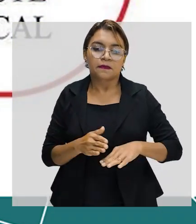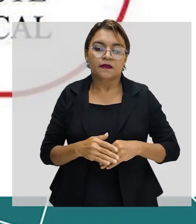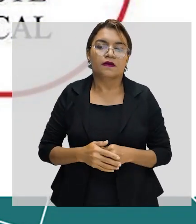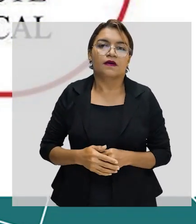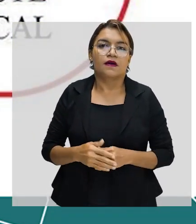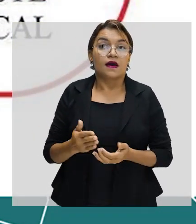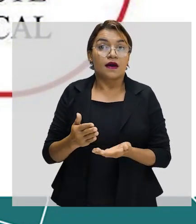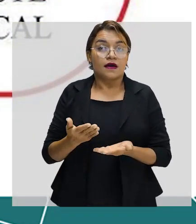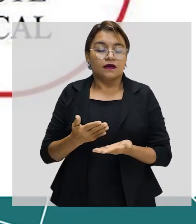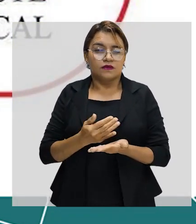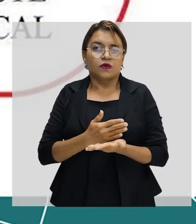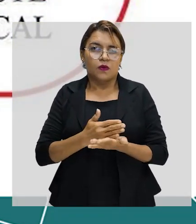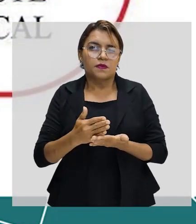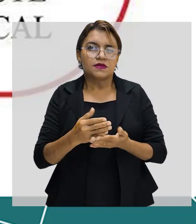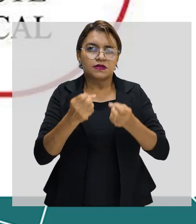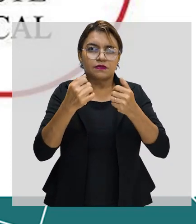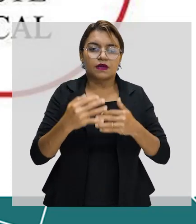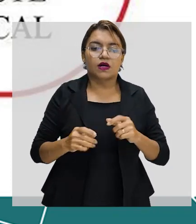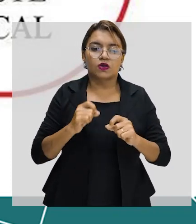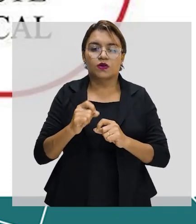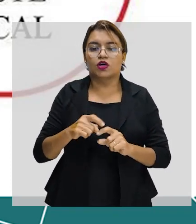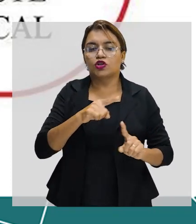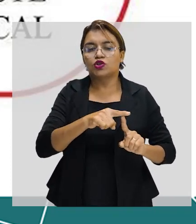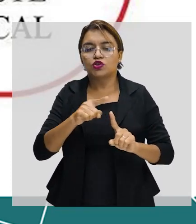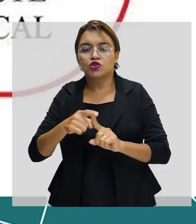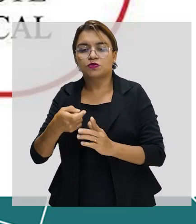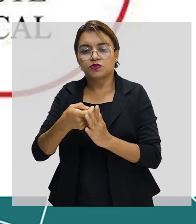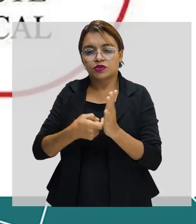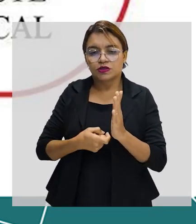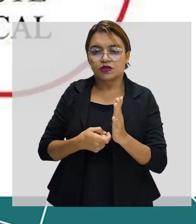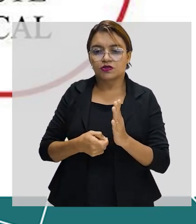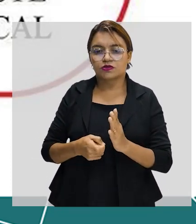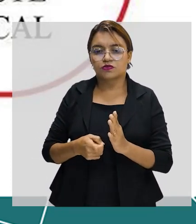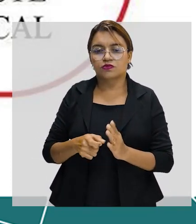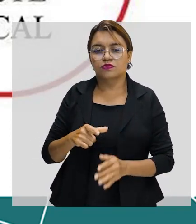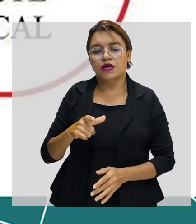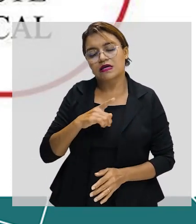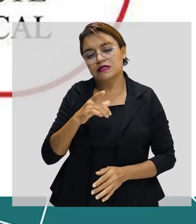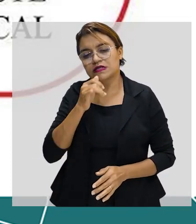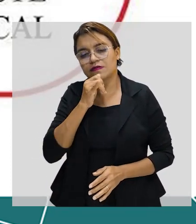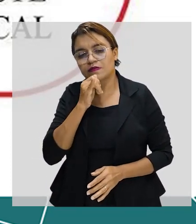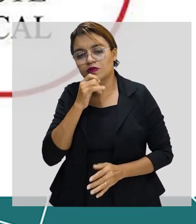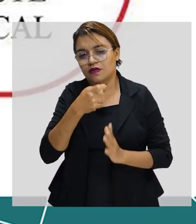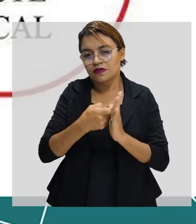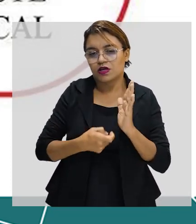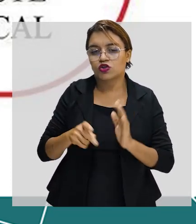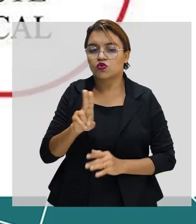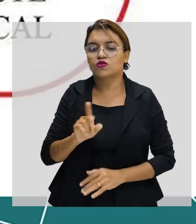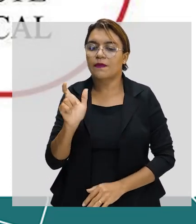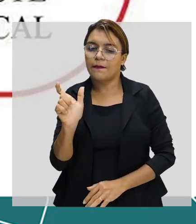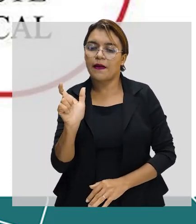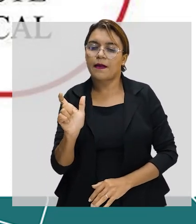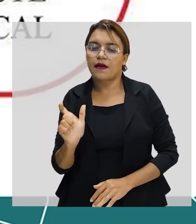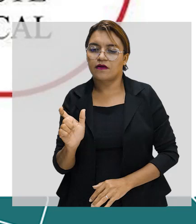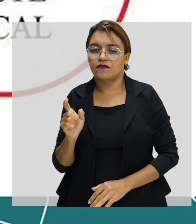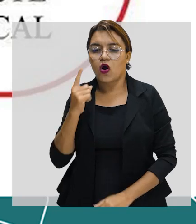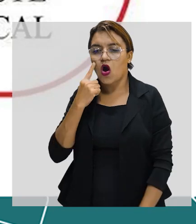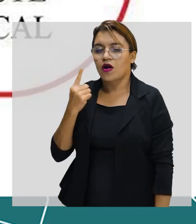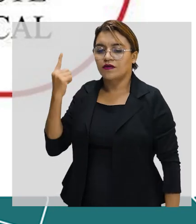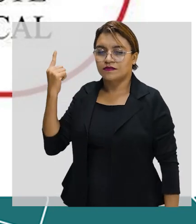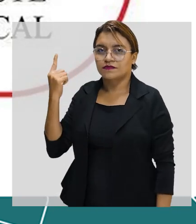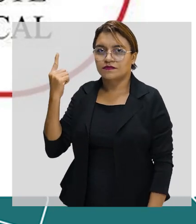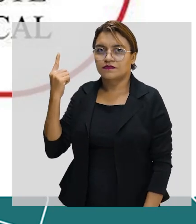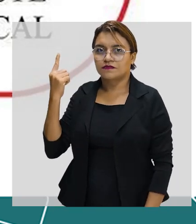disse no início, existem alguns tipos de texto. Então, textos verbais são aqueles que se valem das palavras. Olha só aí na tua tela. É